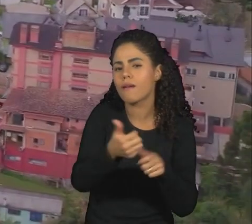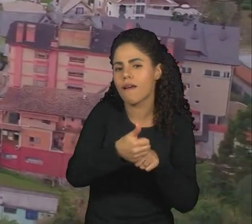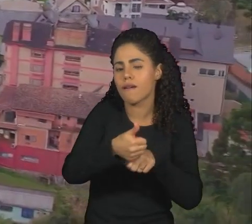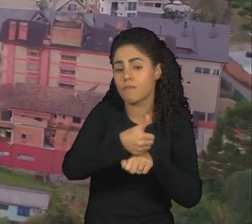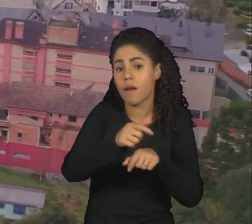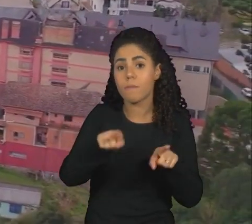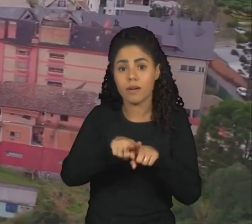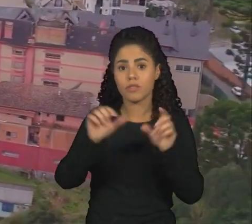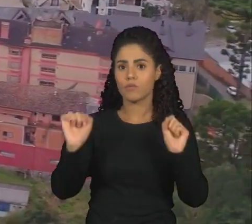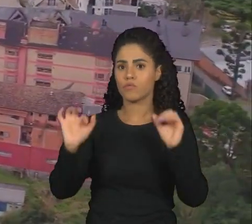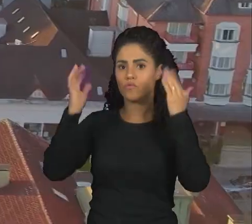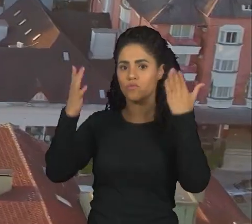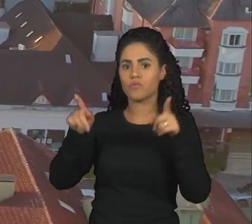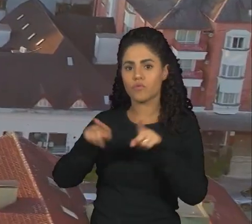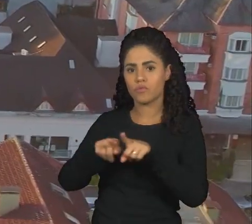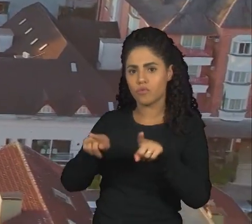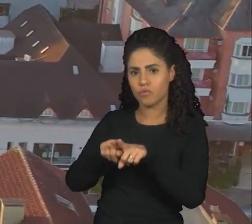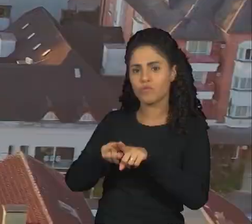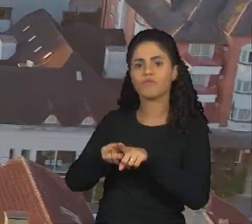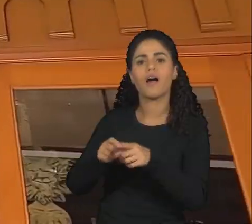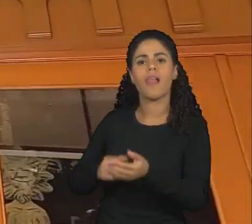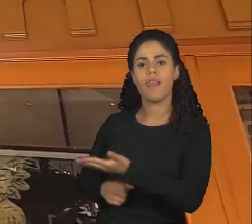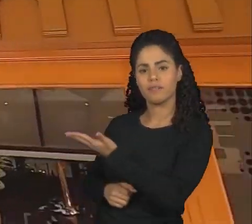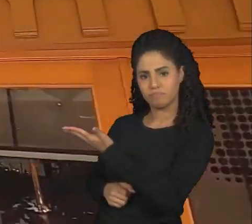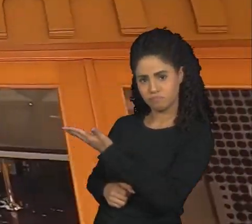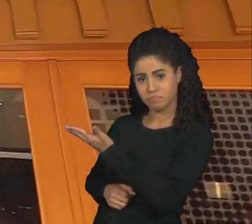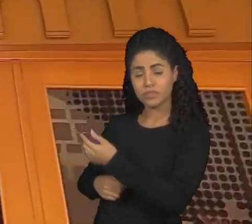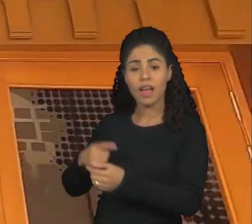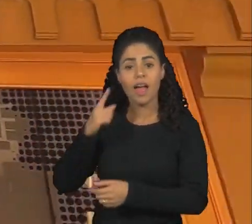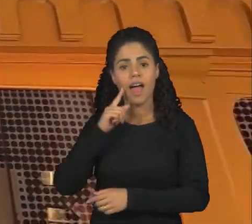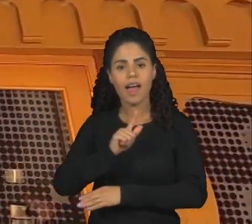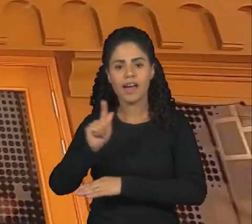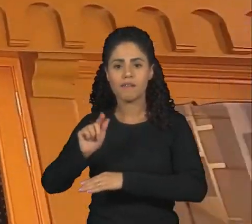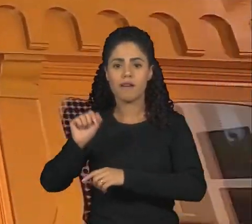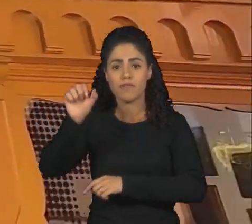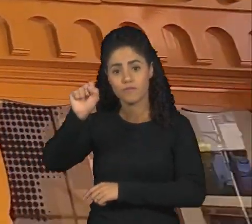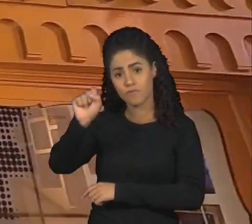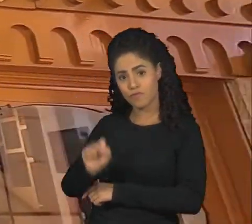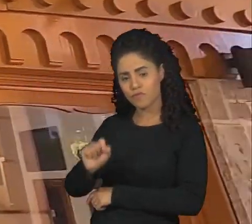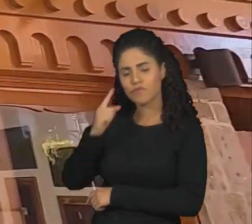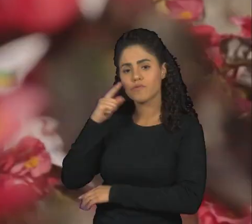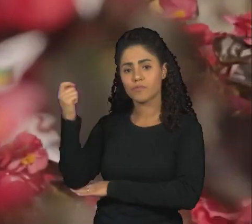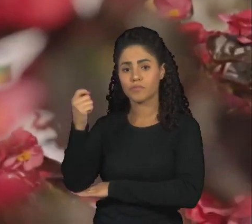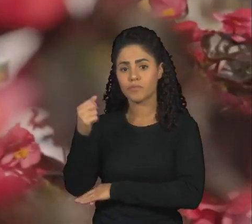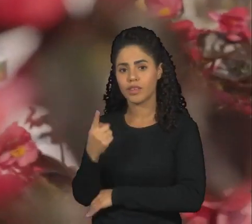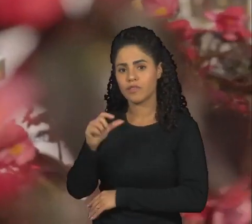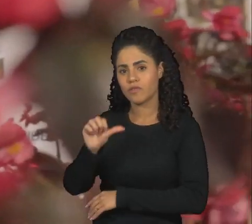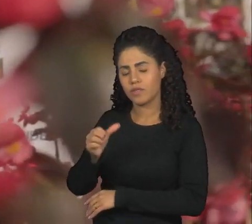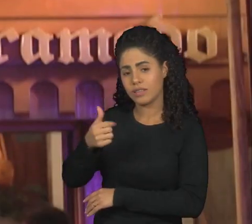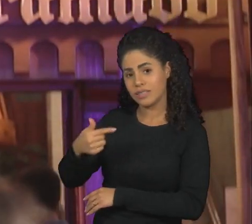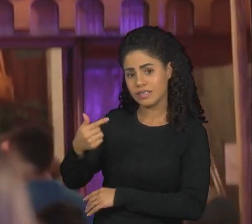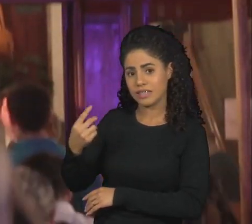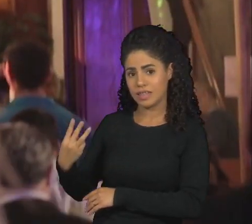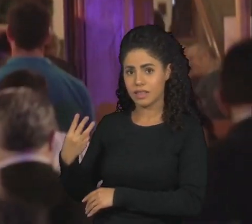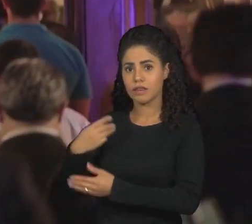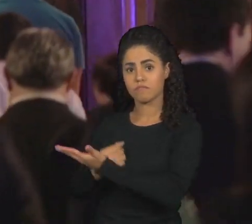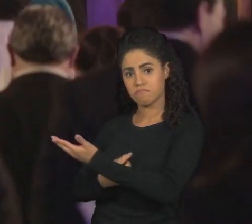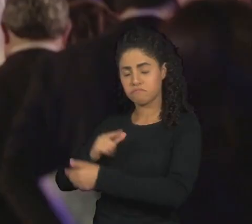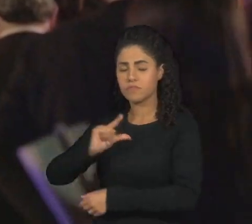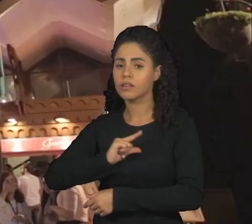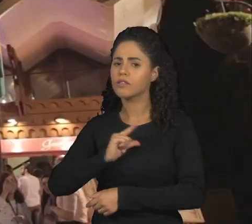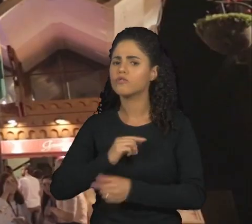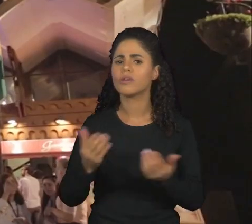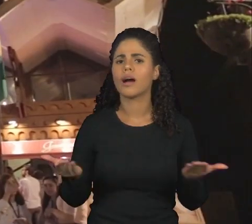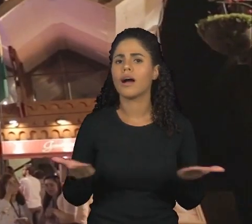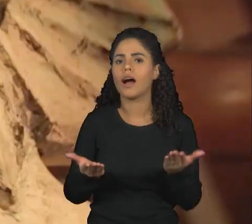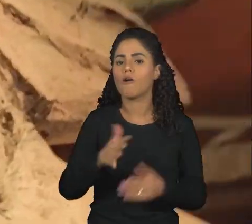de Cinema de Gramado, do Rio Grande do Sul, teve sua primeira edição no ano de 1973 e logo